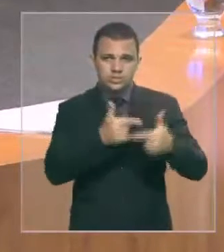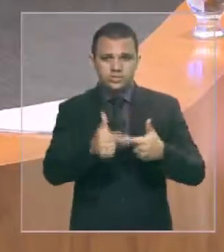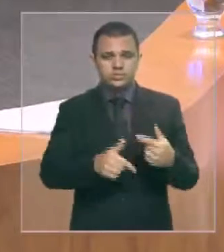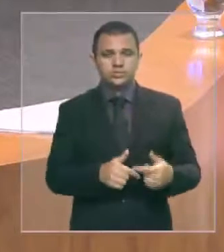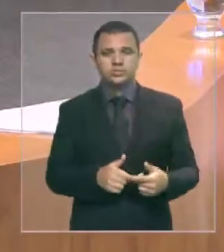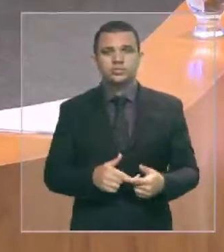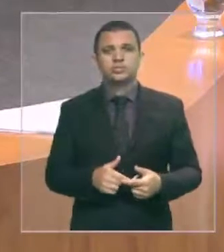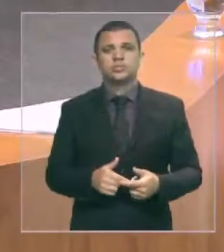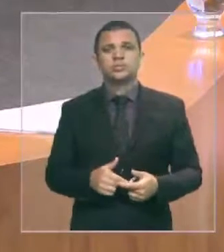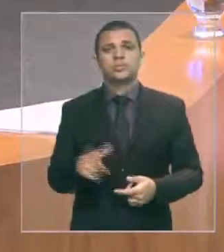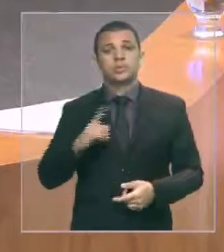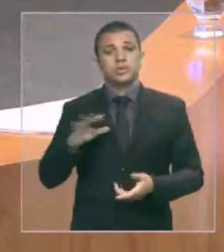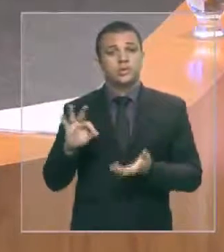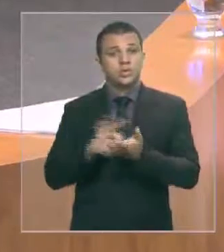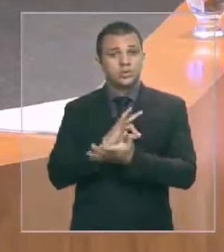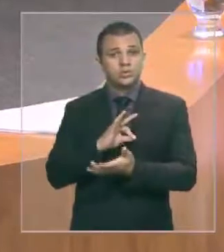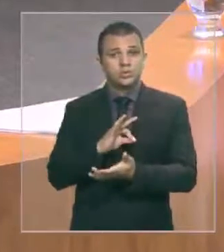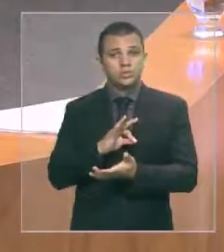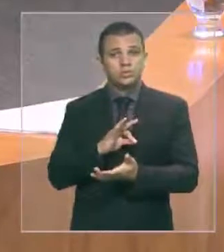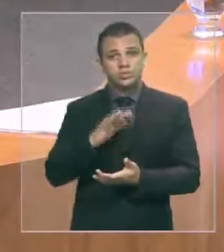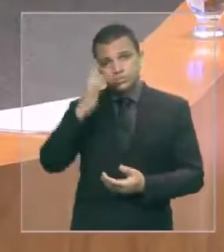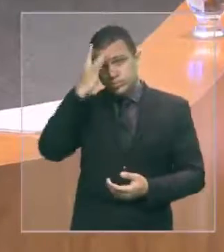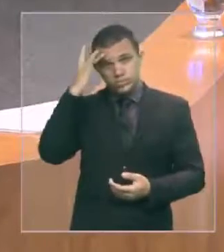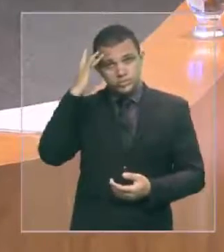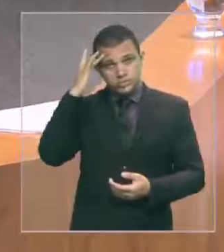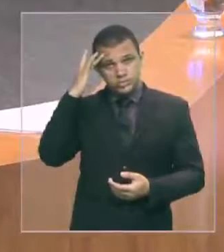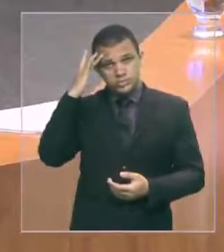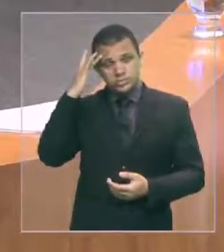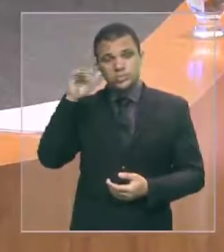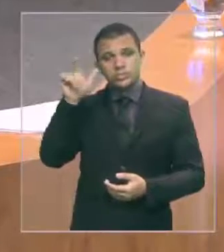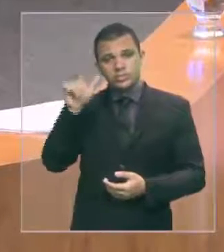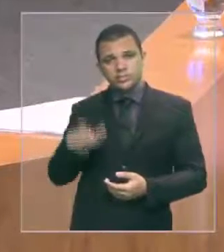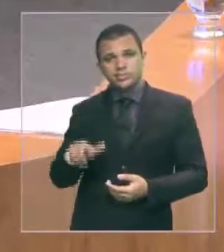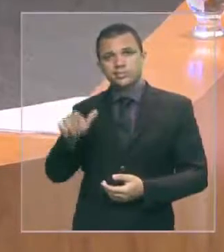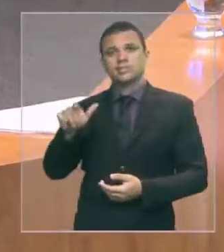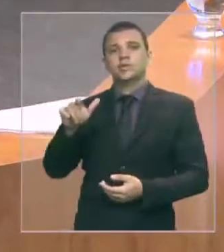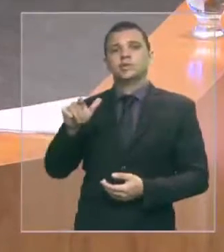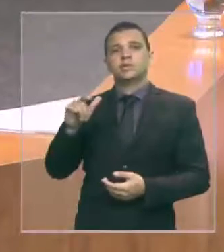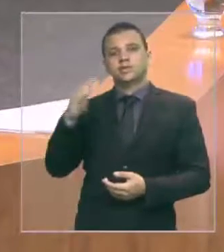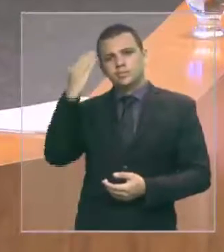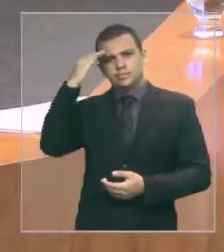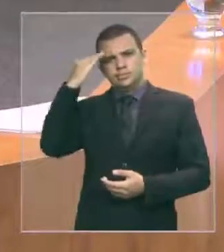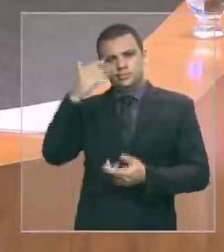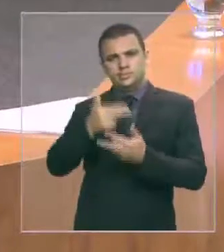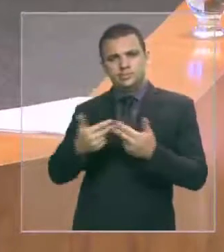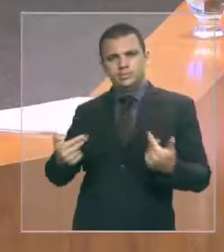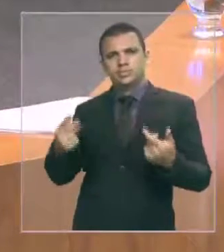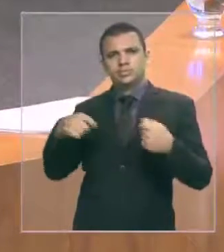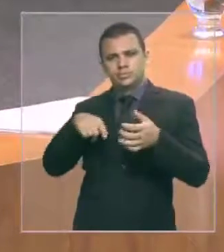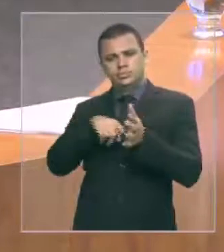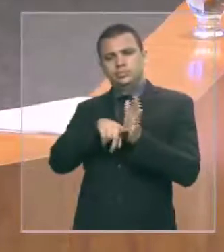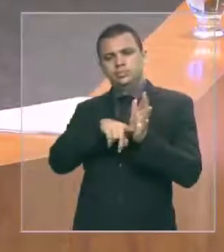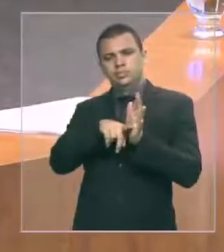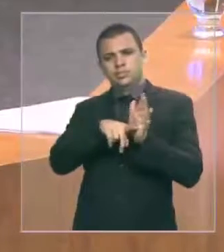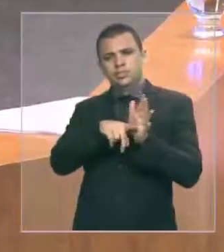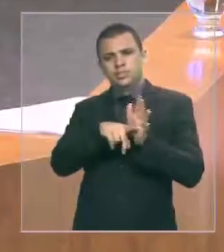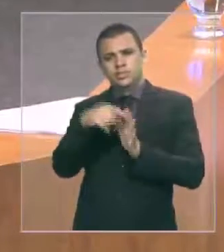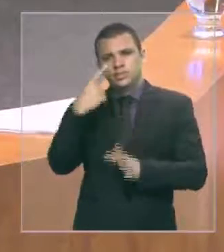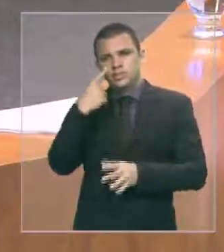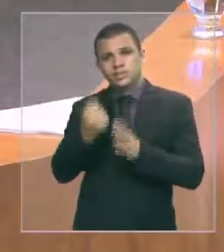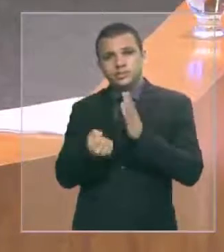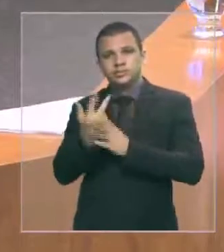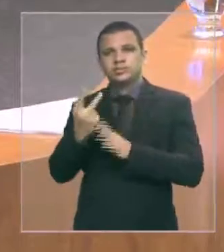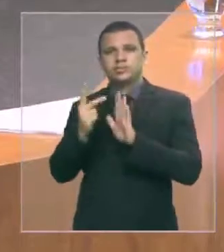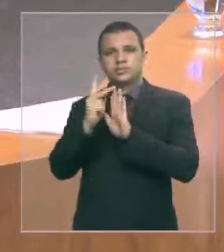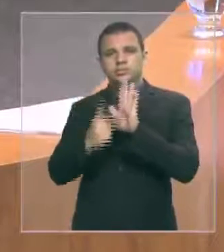Foram contratados serviços de consultoria para a elaboração deste